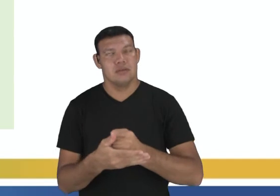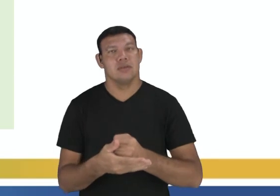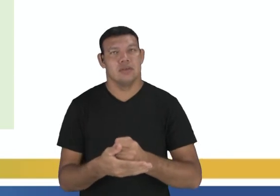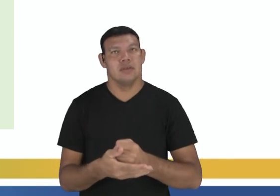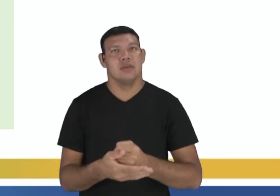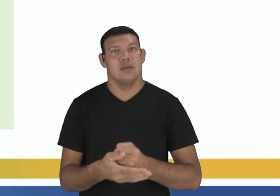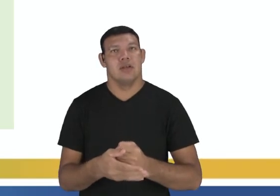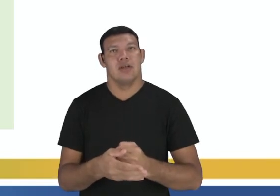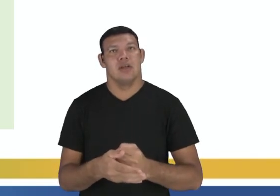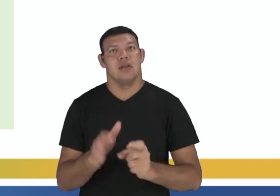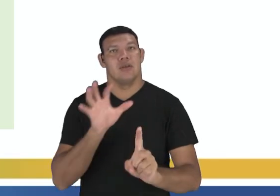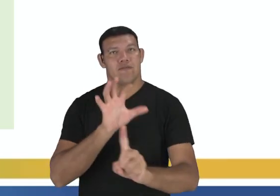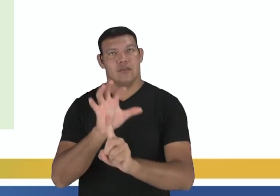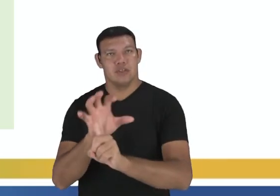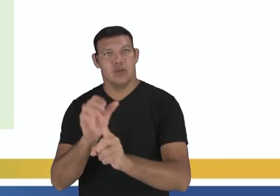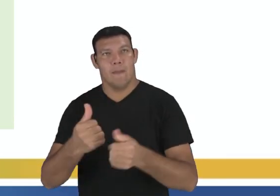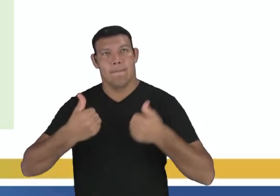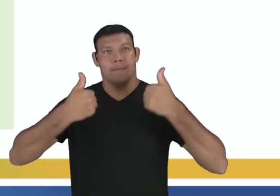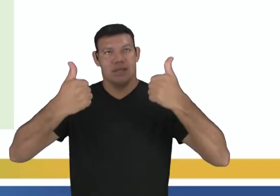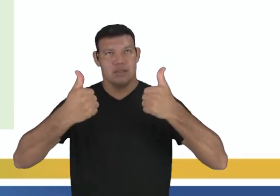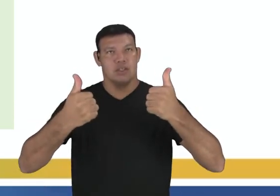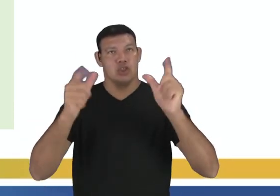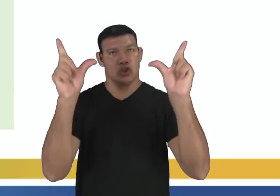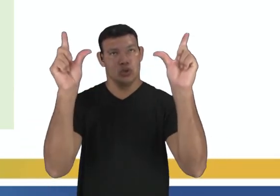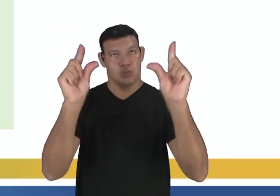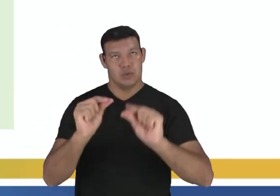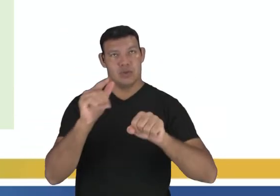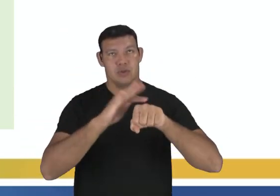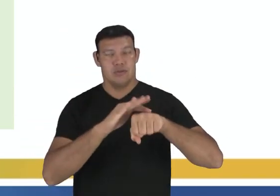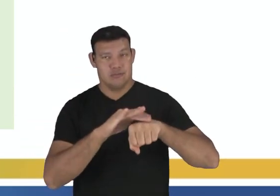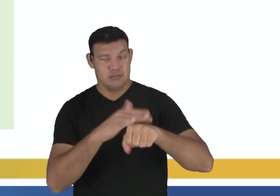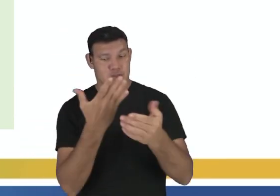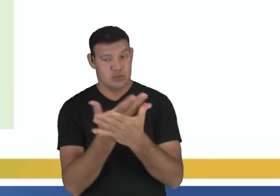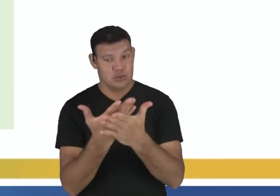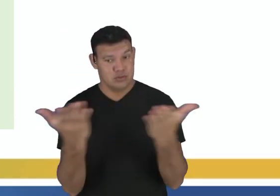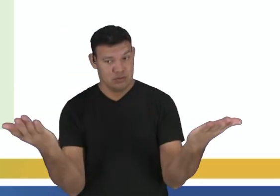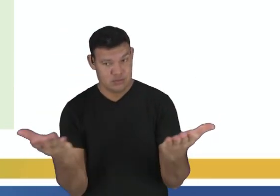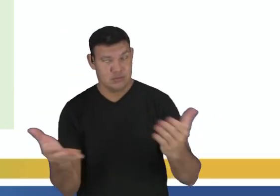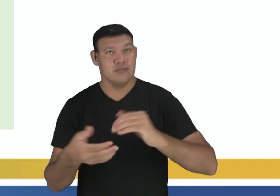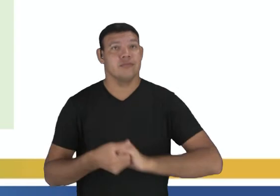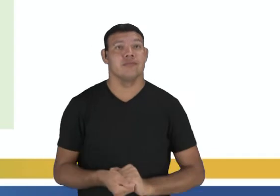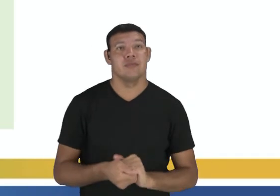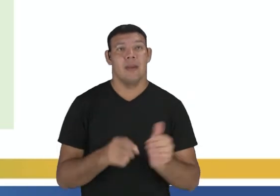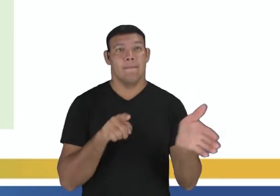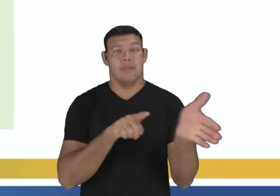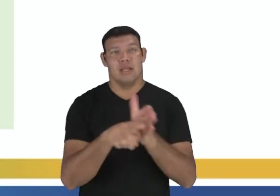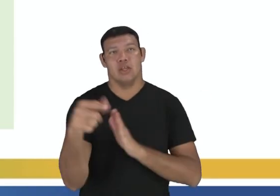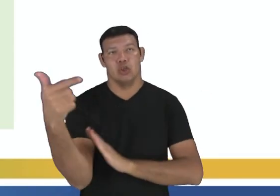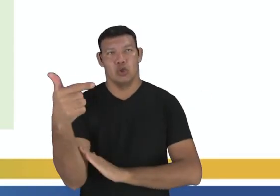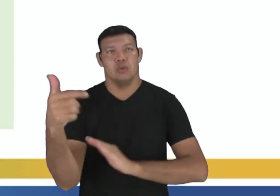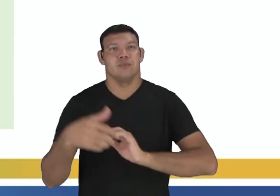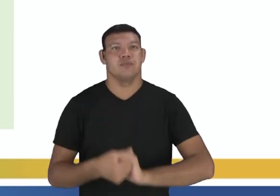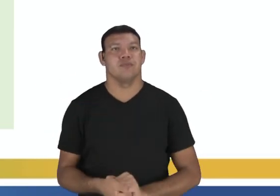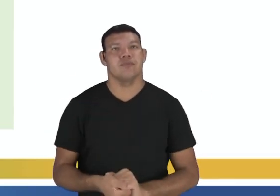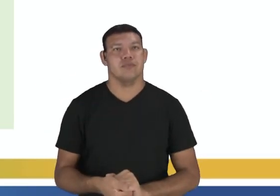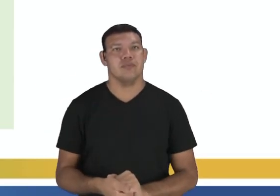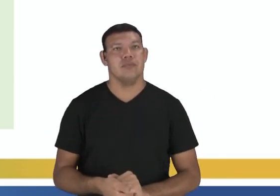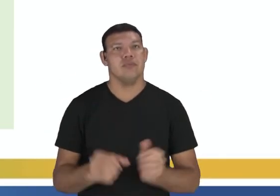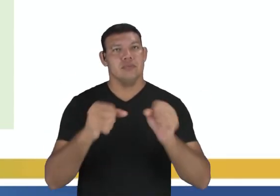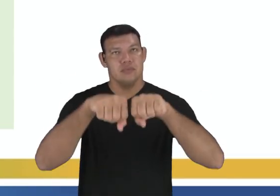básico podem ter impacto positivo na diminuição das doenças estudadas? Comentei com vocês, tá?